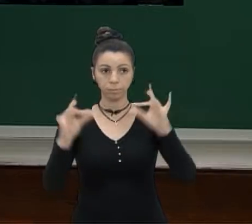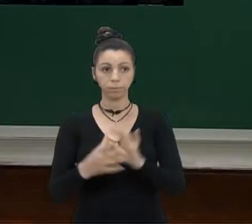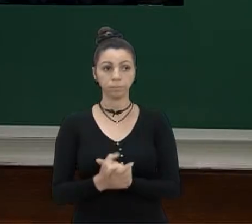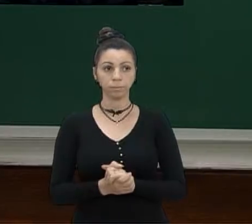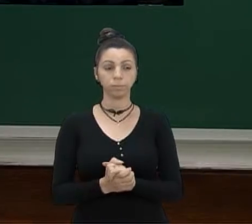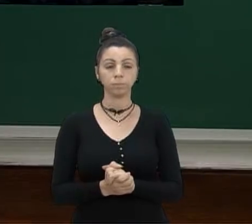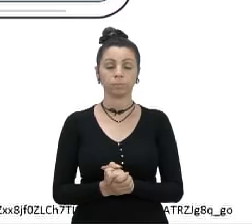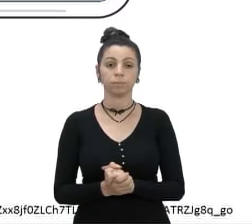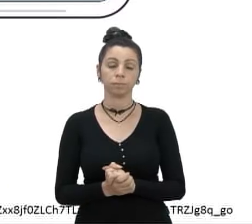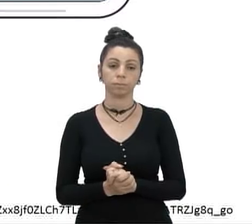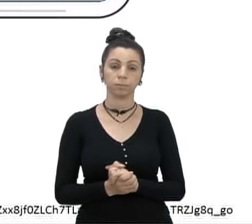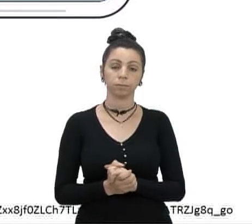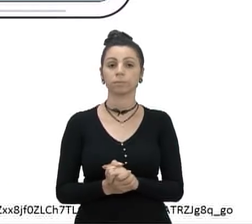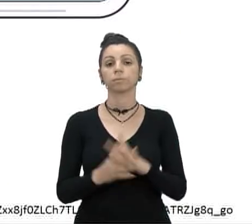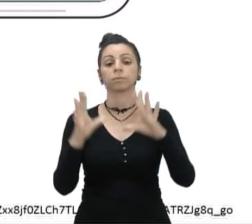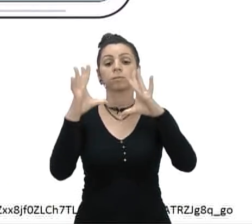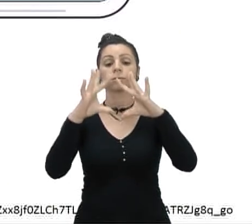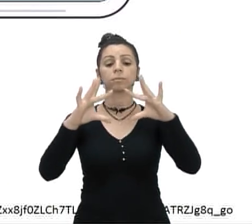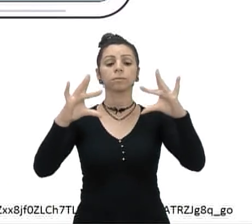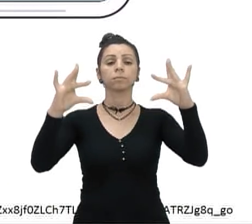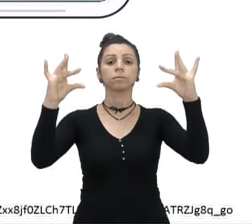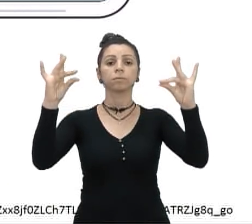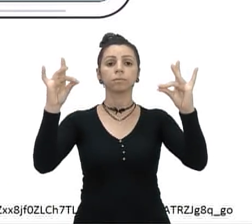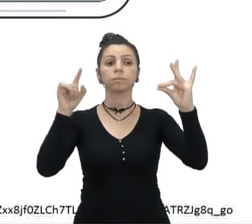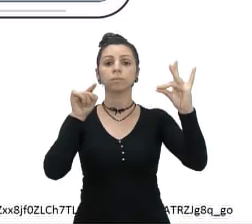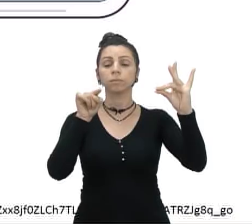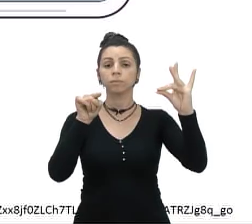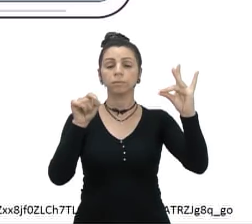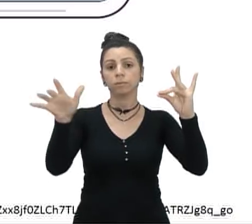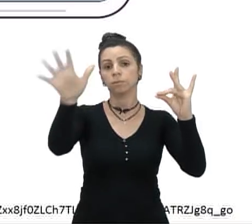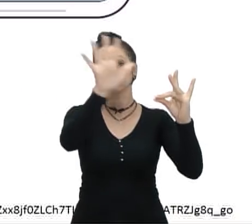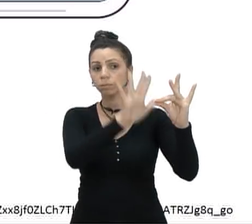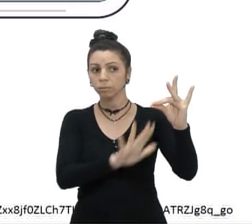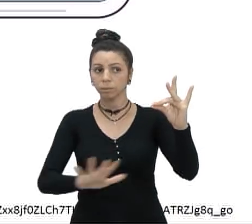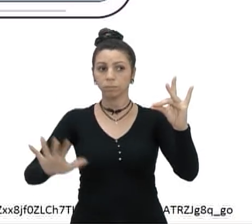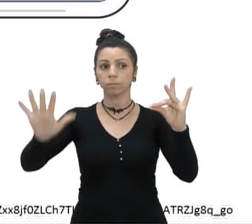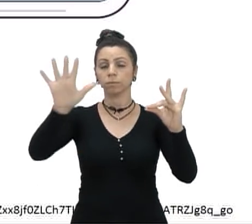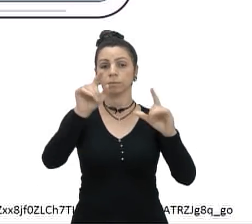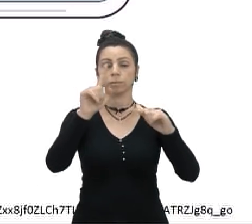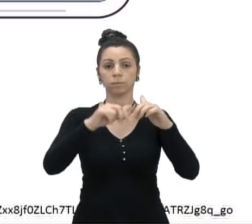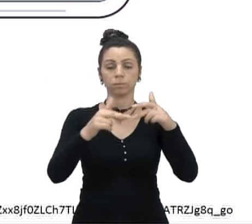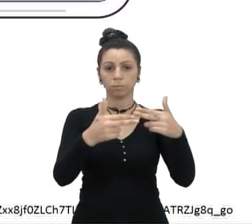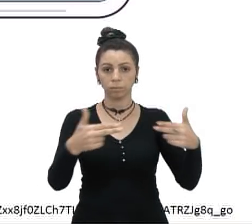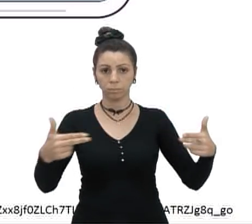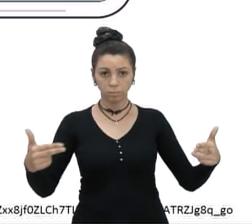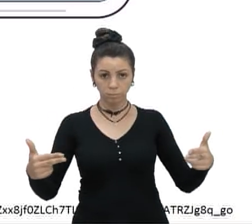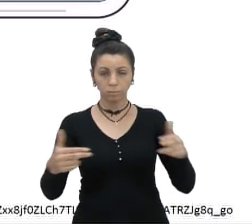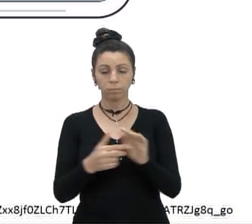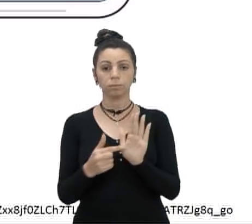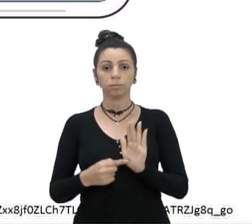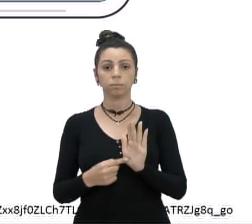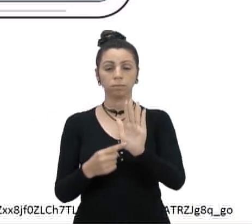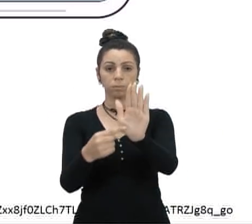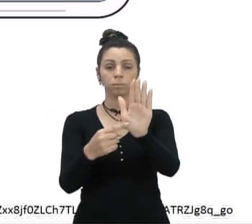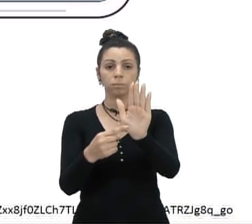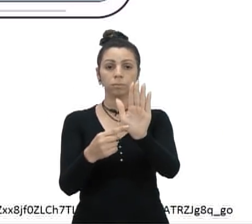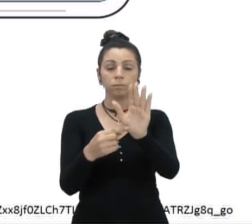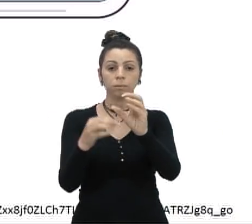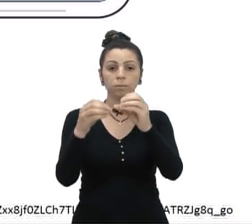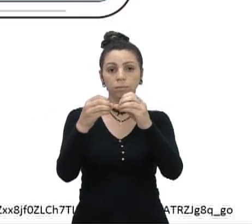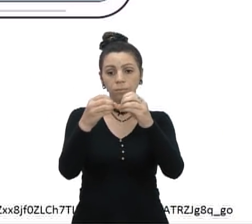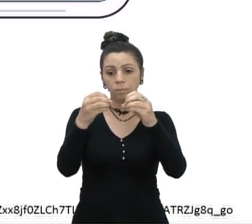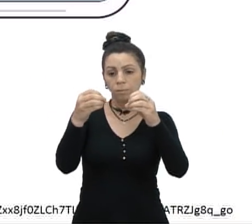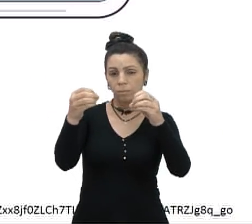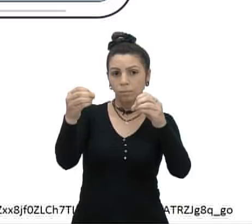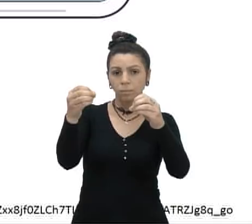para vocês. No estado líquido, em geral, a matéria apresenta suas partículas mais